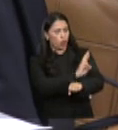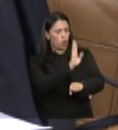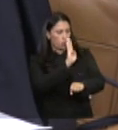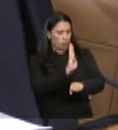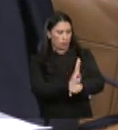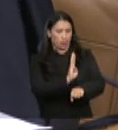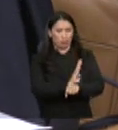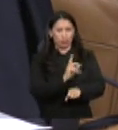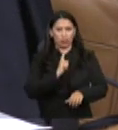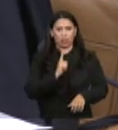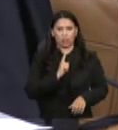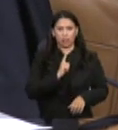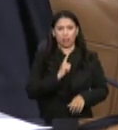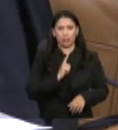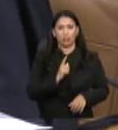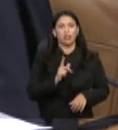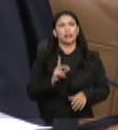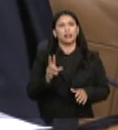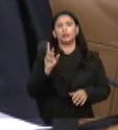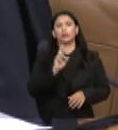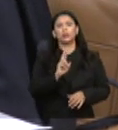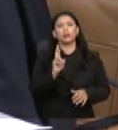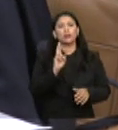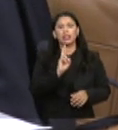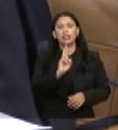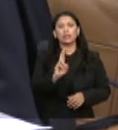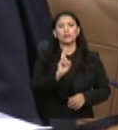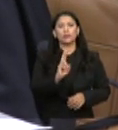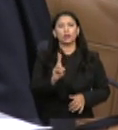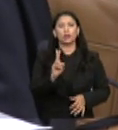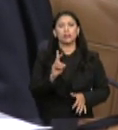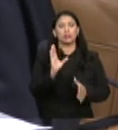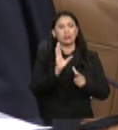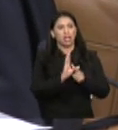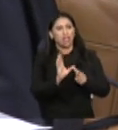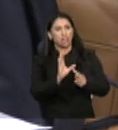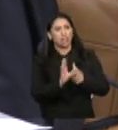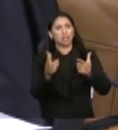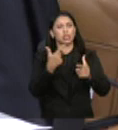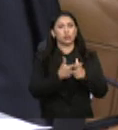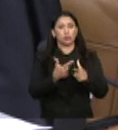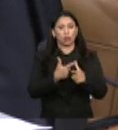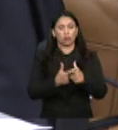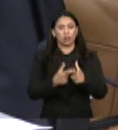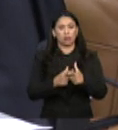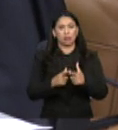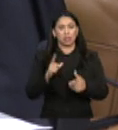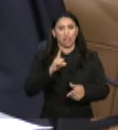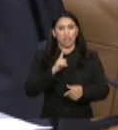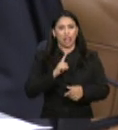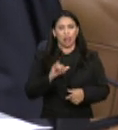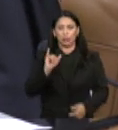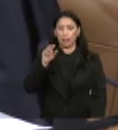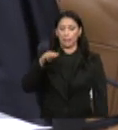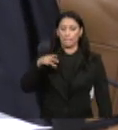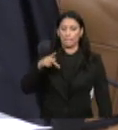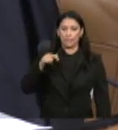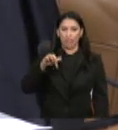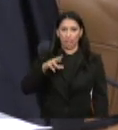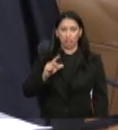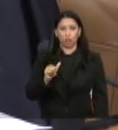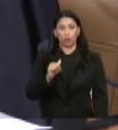de soluções para crise de legitimidade que levou a queda império e ao abala República